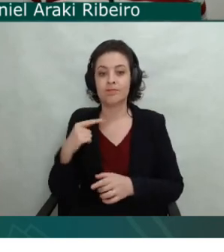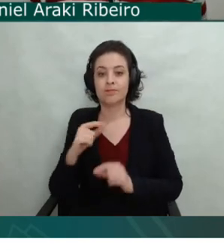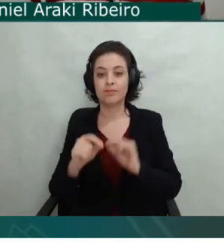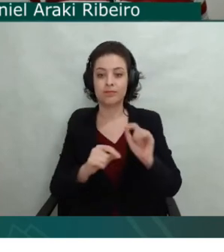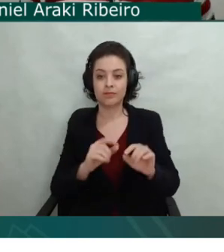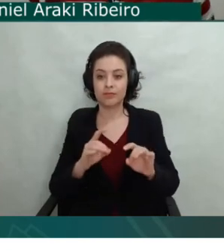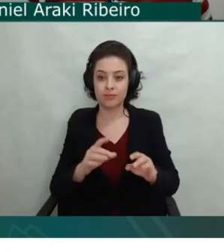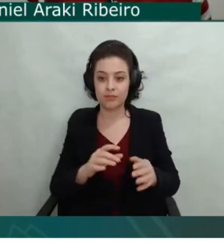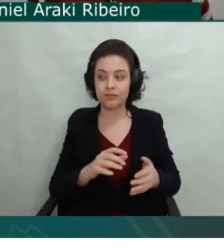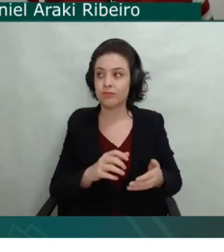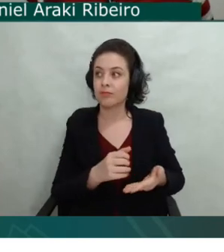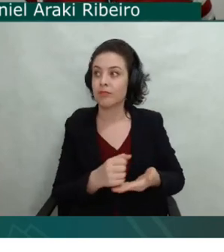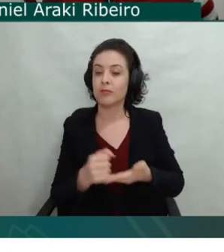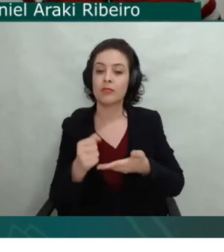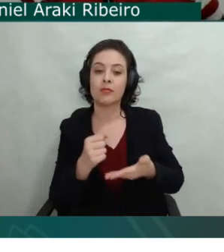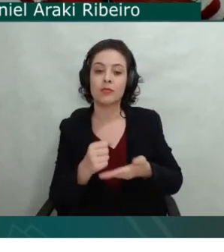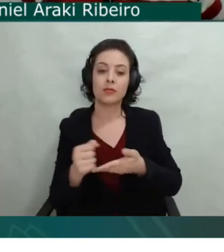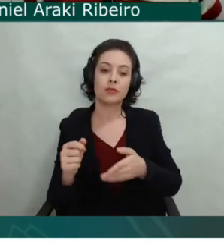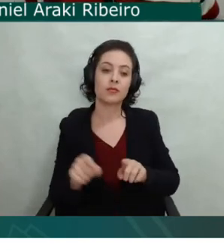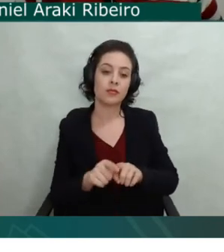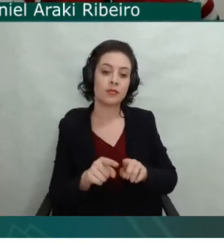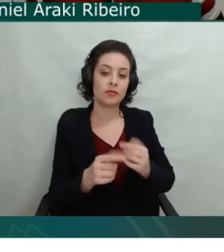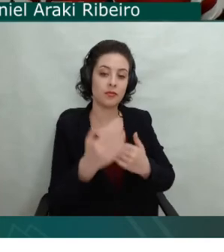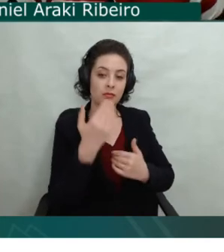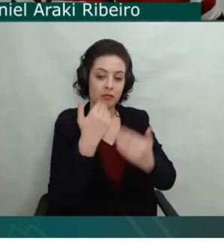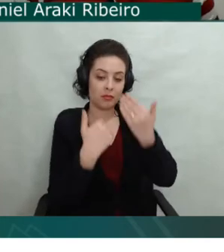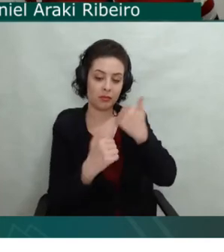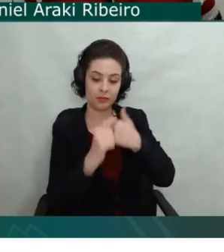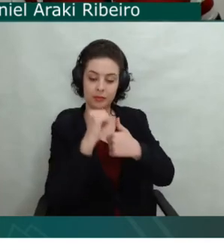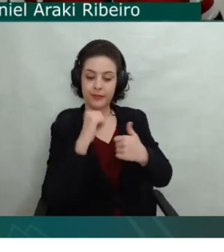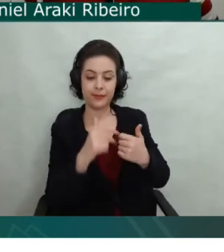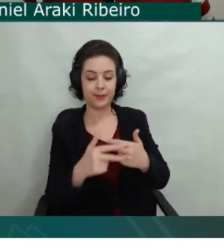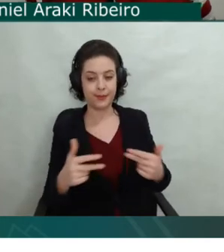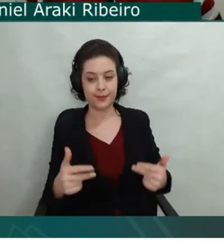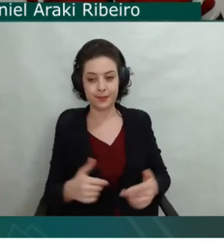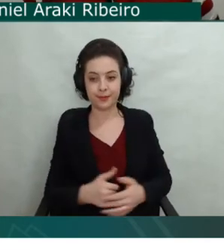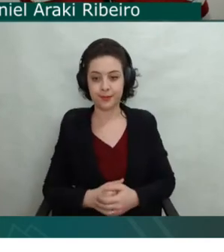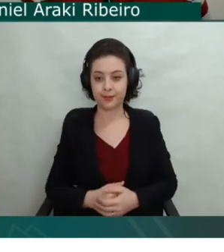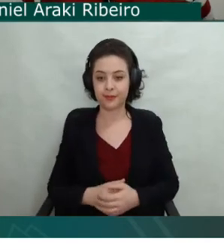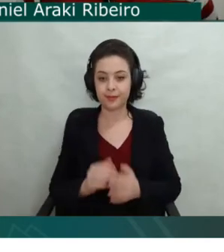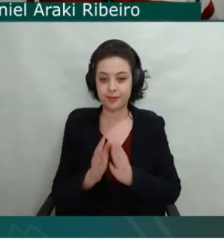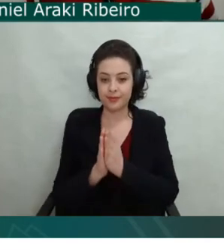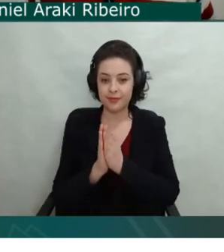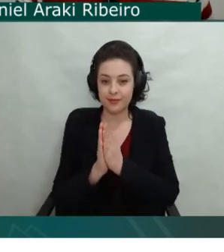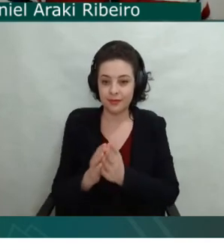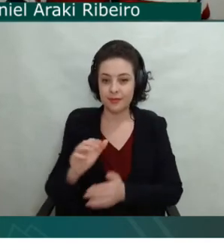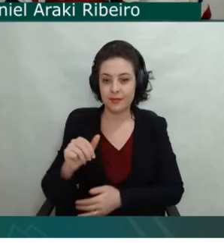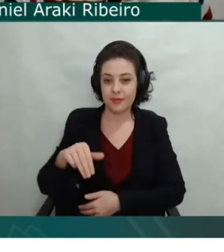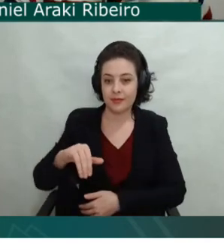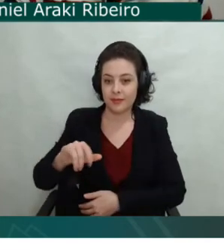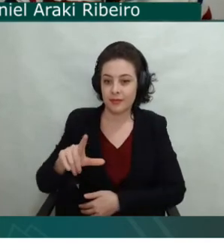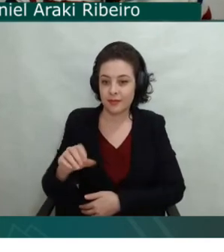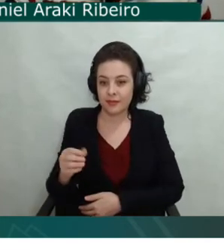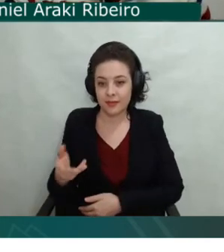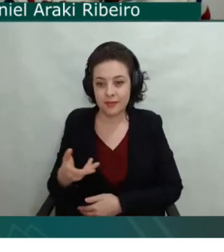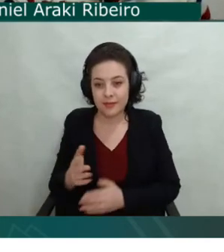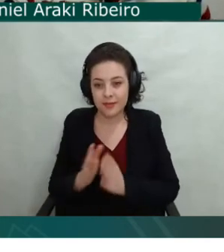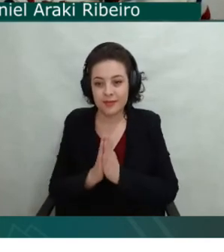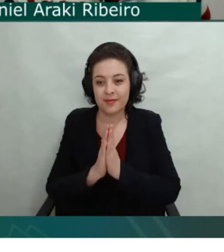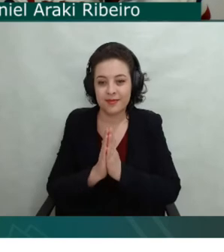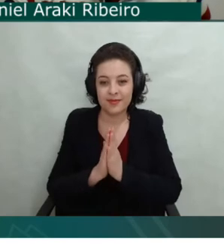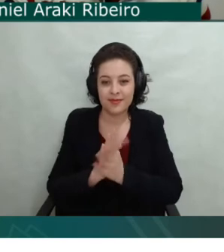almoço, eu comi robalo. Certo? Camilo, por favor, né? Acho que o Camilo, de uma